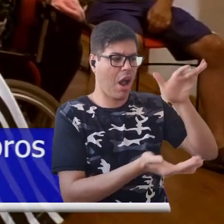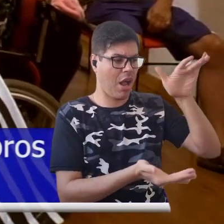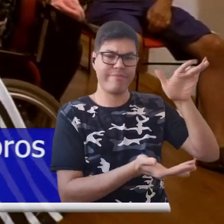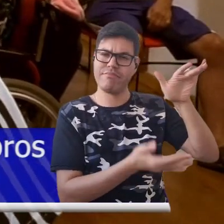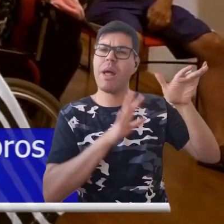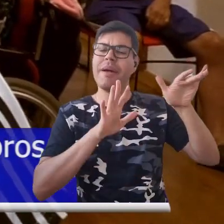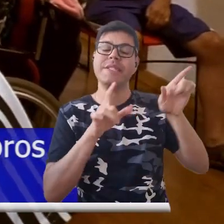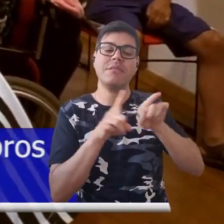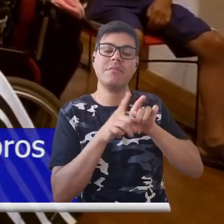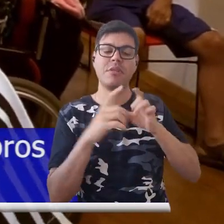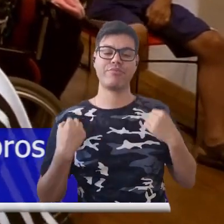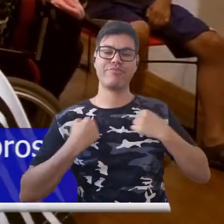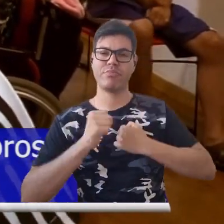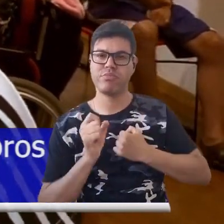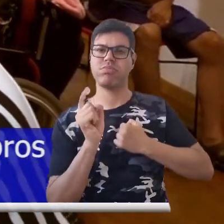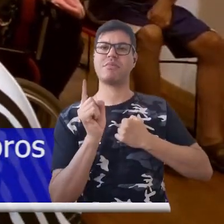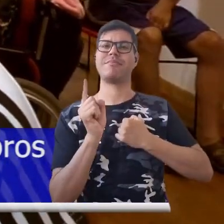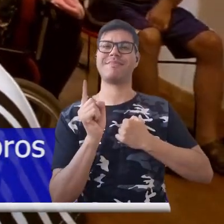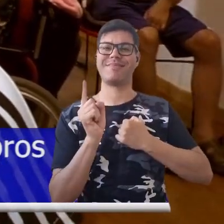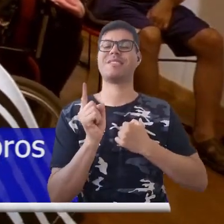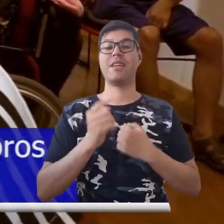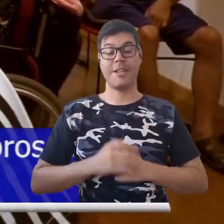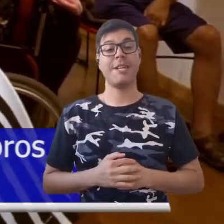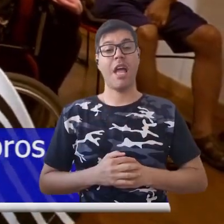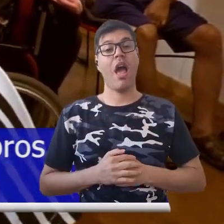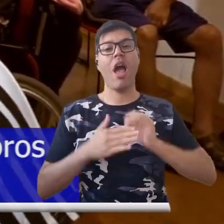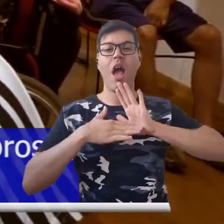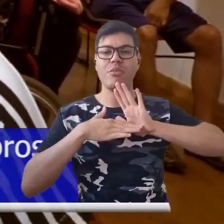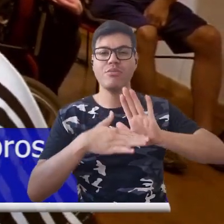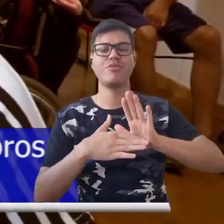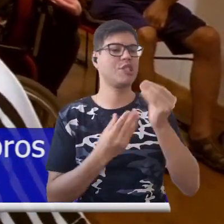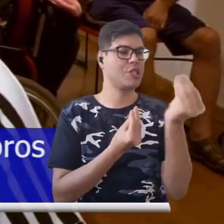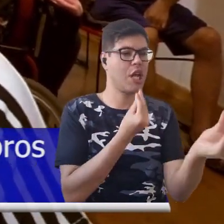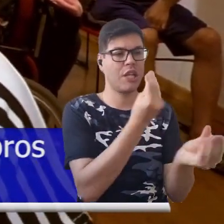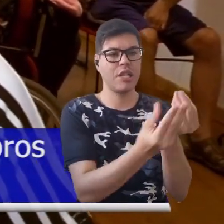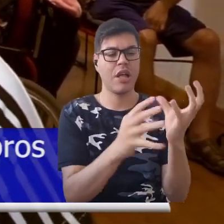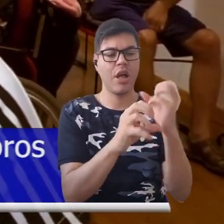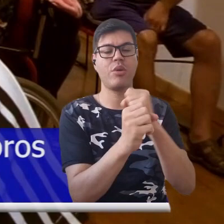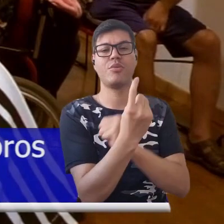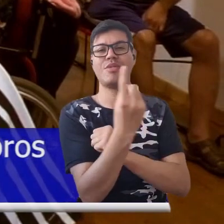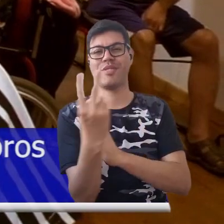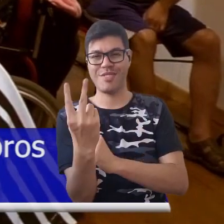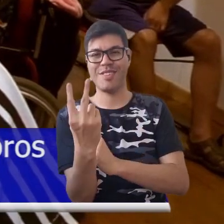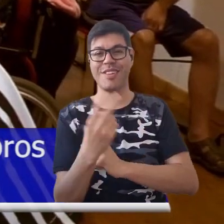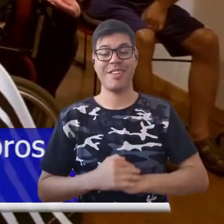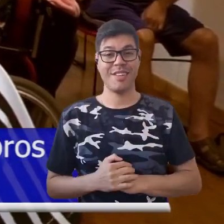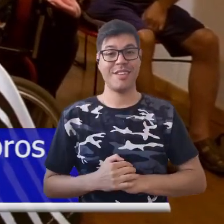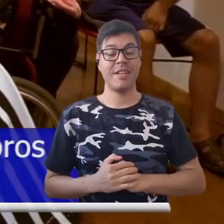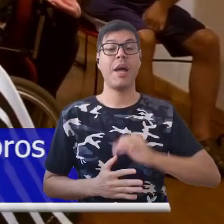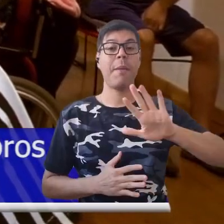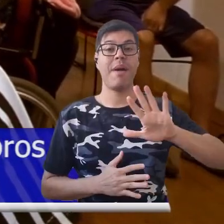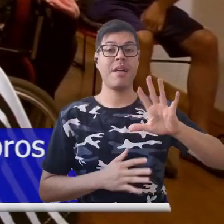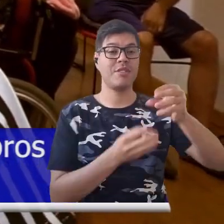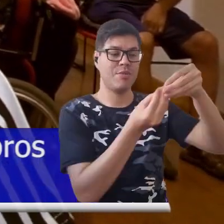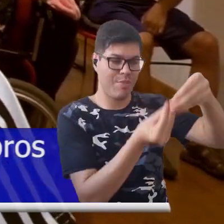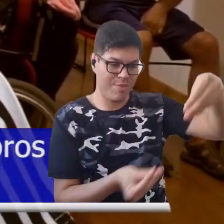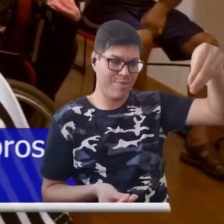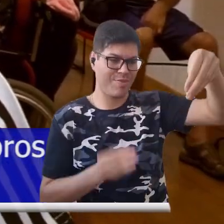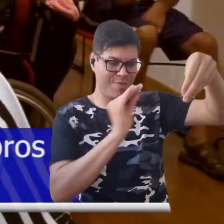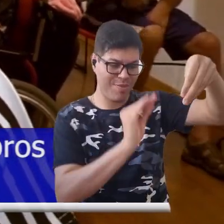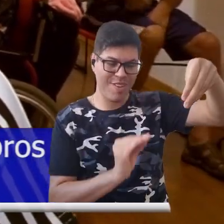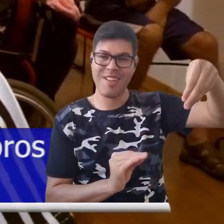elas chegam mensalmente, semanalmente para a gente, né? E os coletes, sim, a gente está entregando para